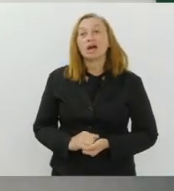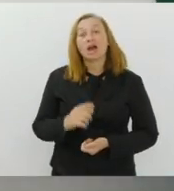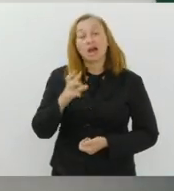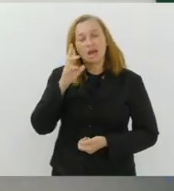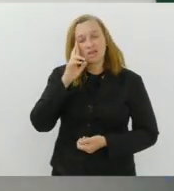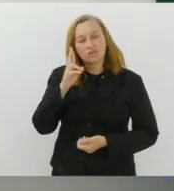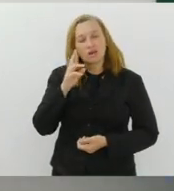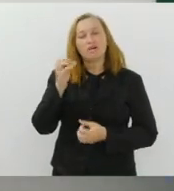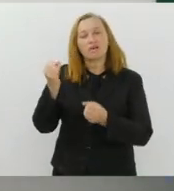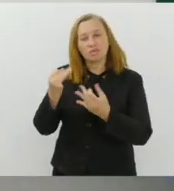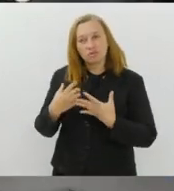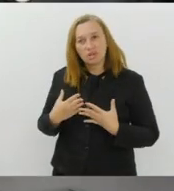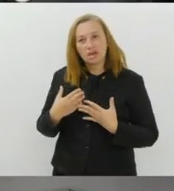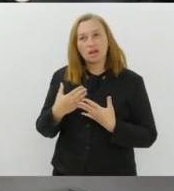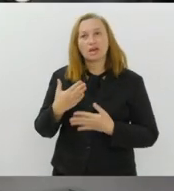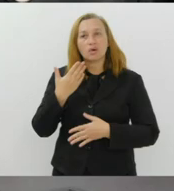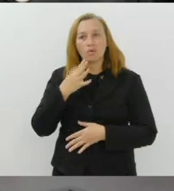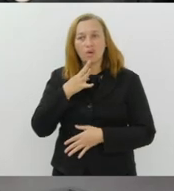senhora vai me explicar. É,